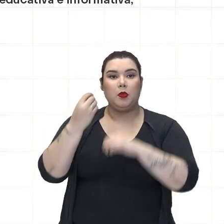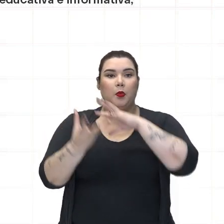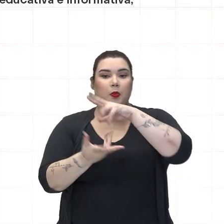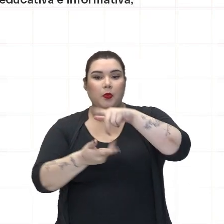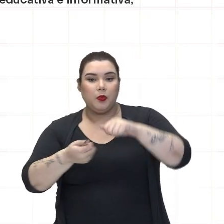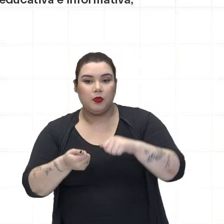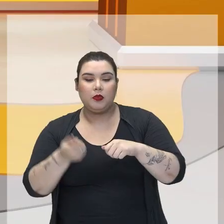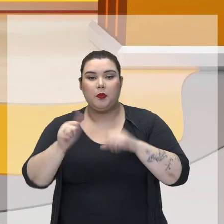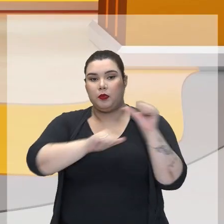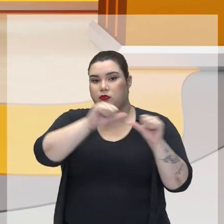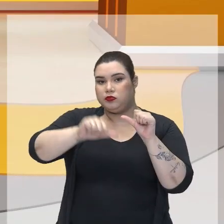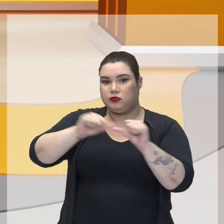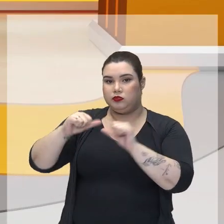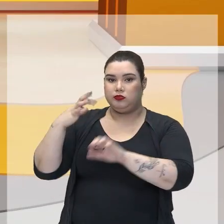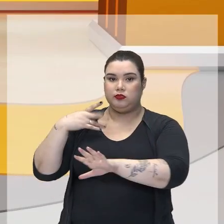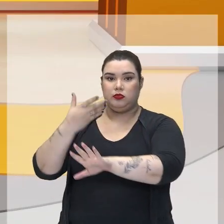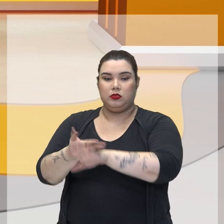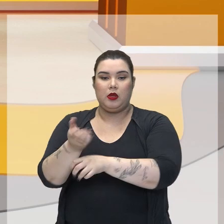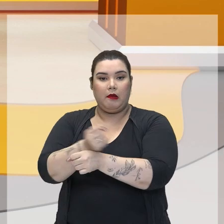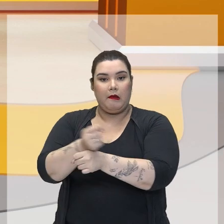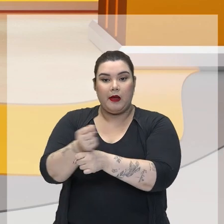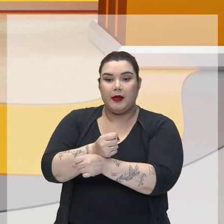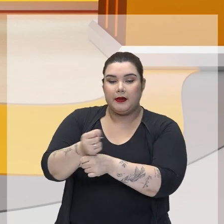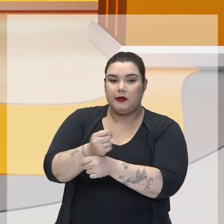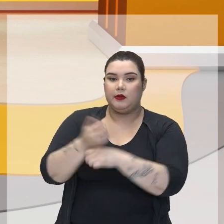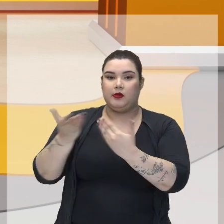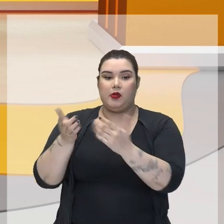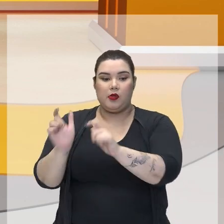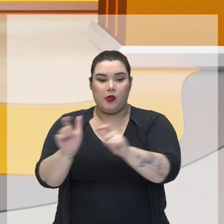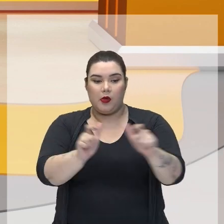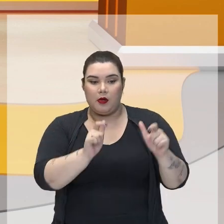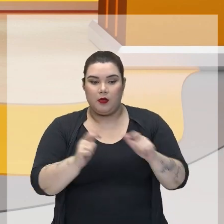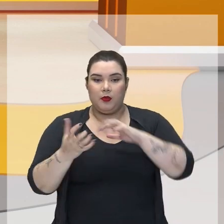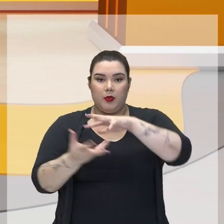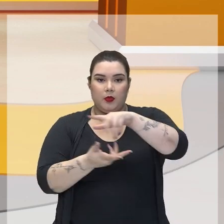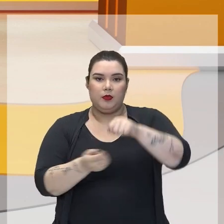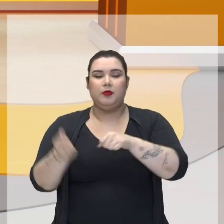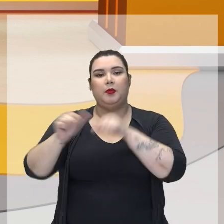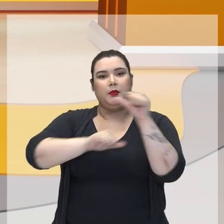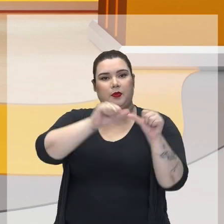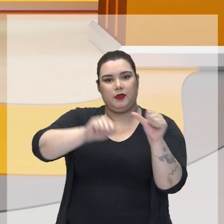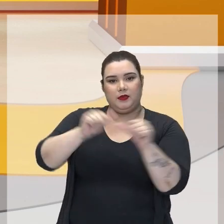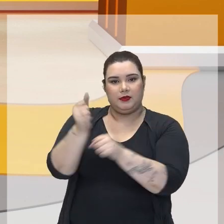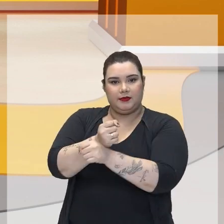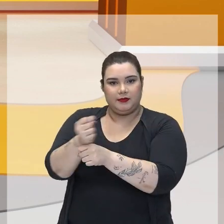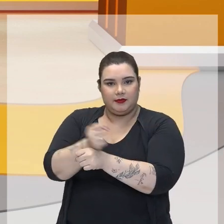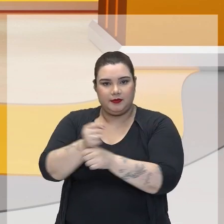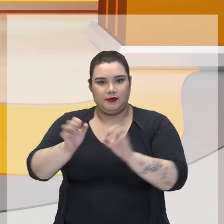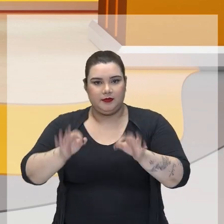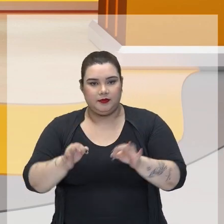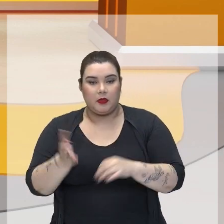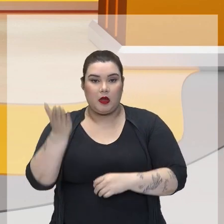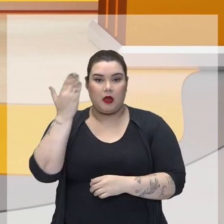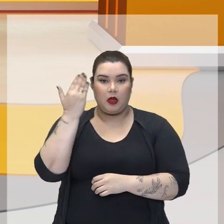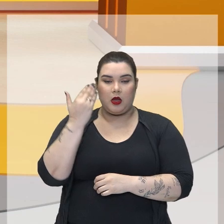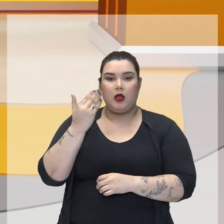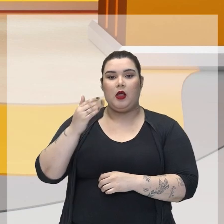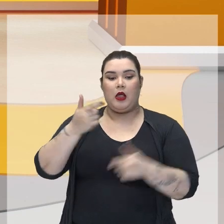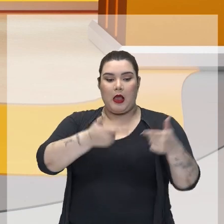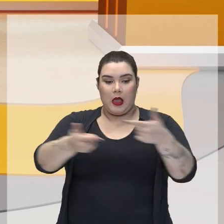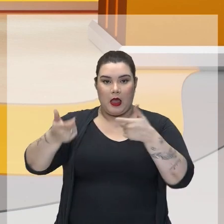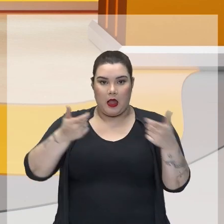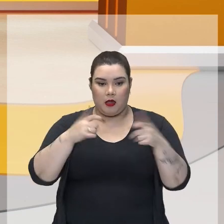vai mudando ao longo dos anos. Os territórios do mundo foram mudando ao longo dos anos. A Alemanha era 2 países, depois da guerra virou